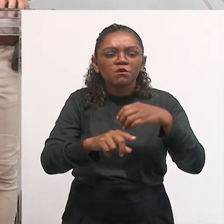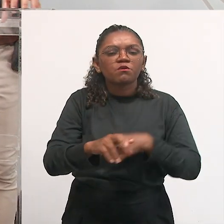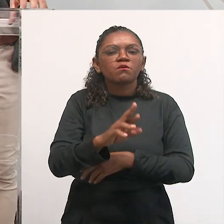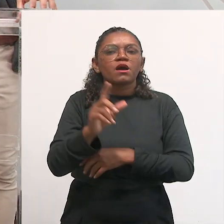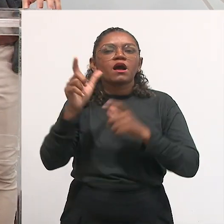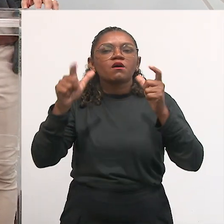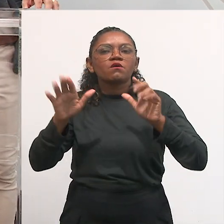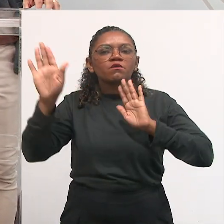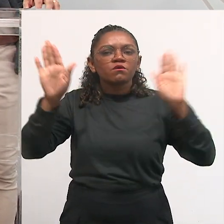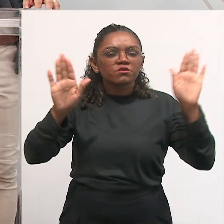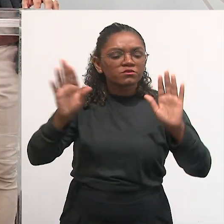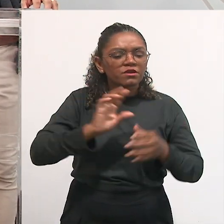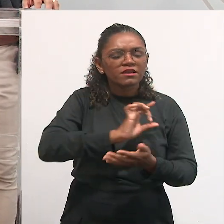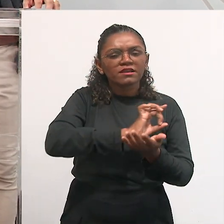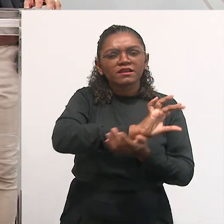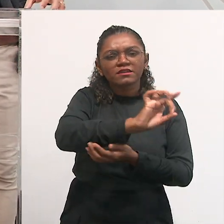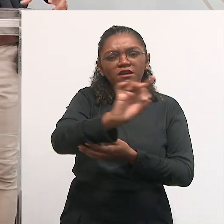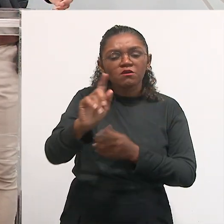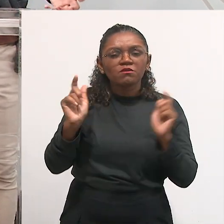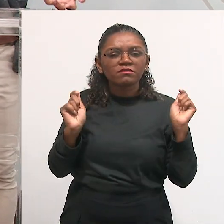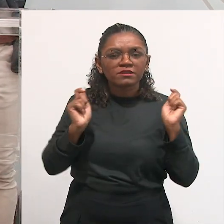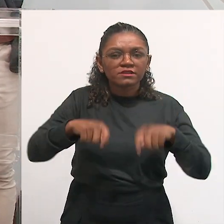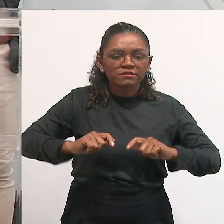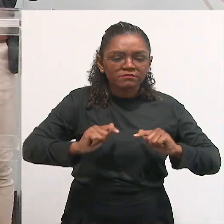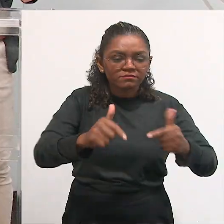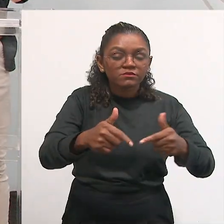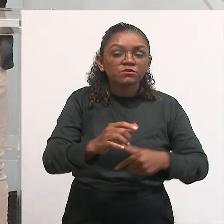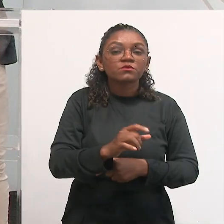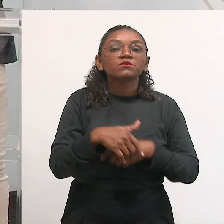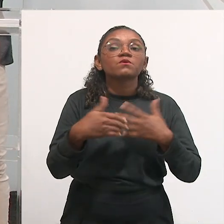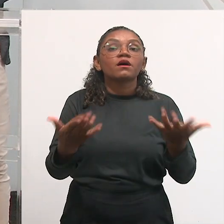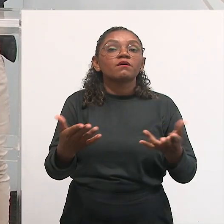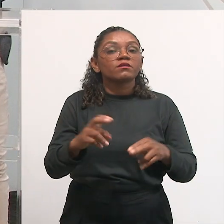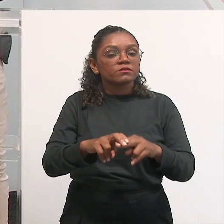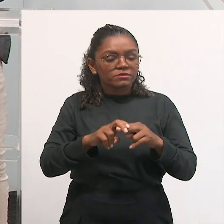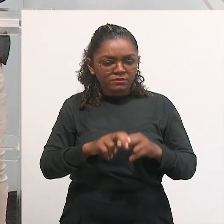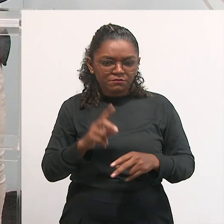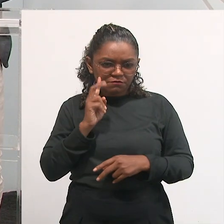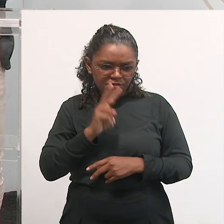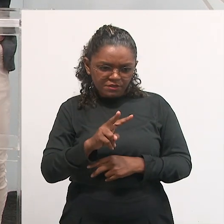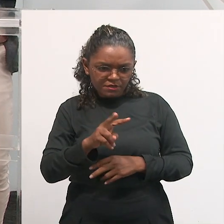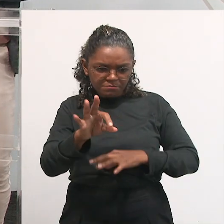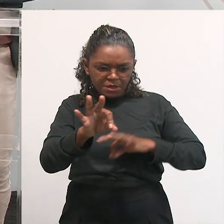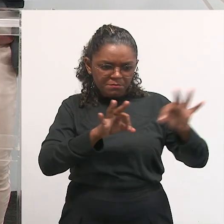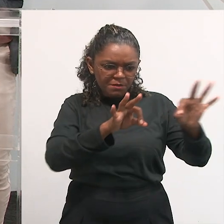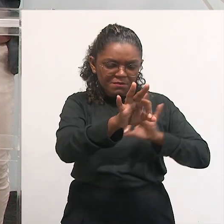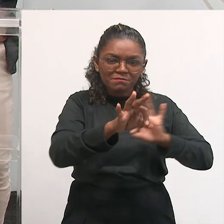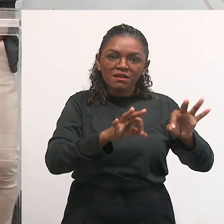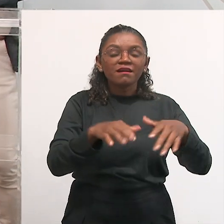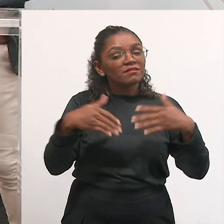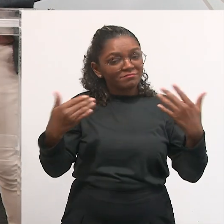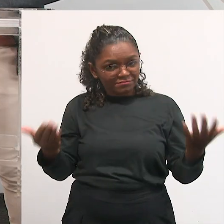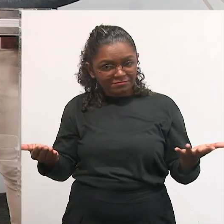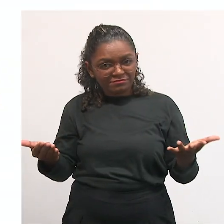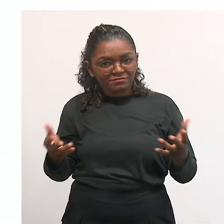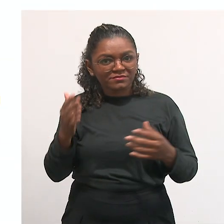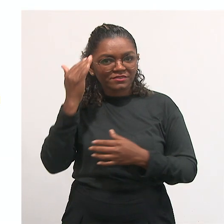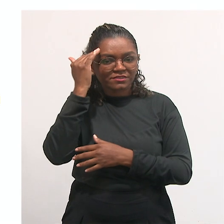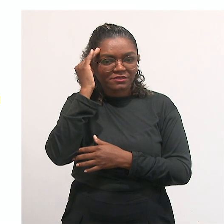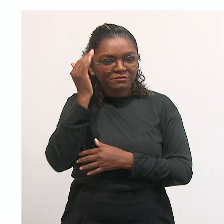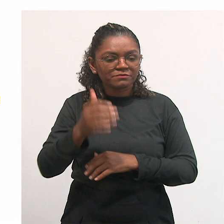as potencialidades de cada um e saber aproveitar bem essas potencialidades. Perfeito? Ok? Vamos